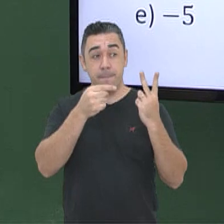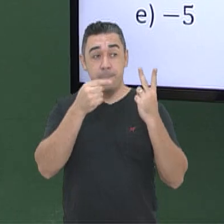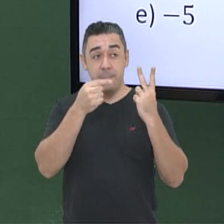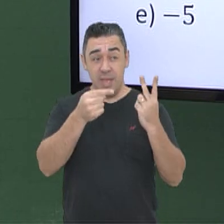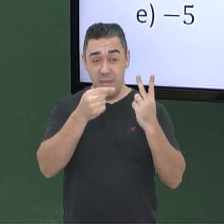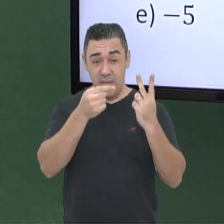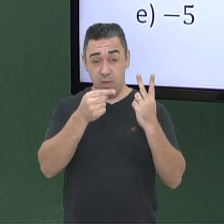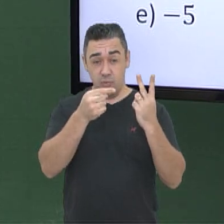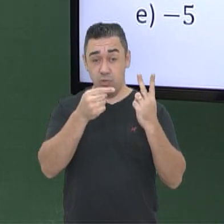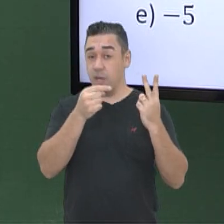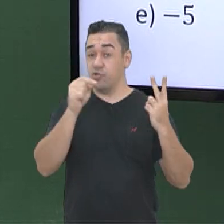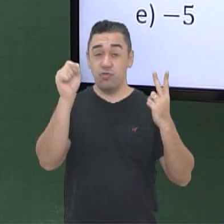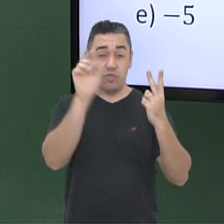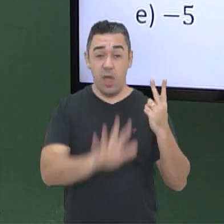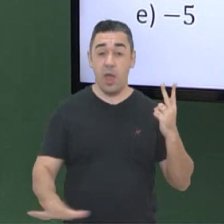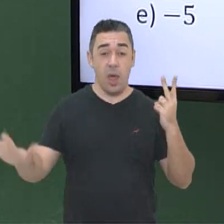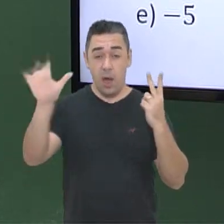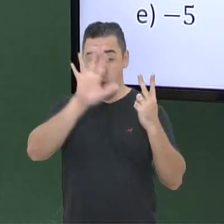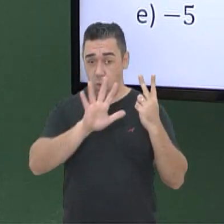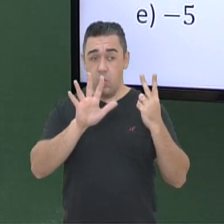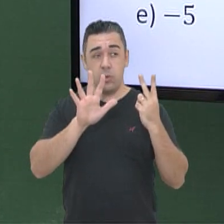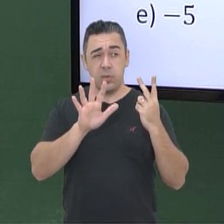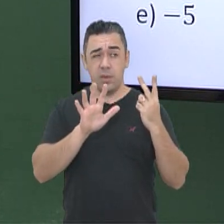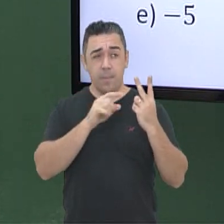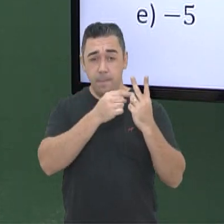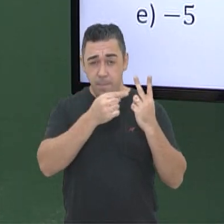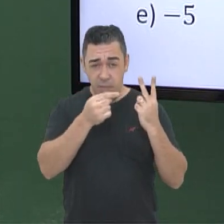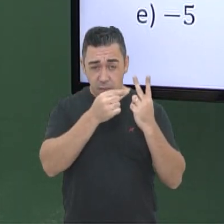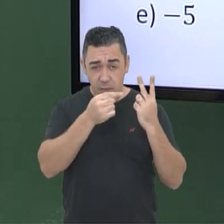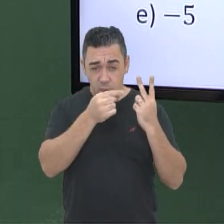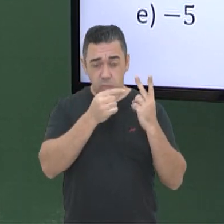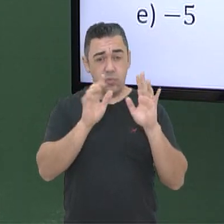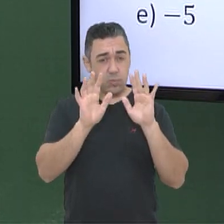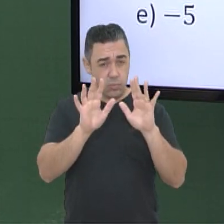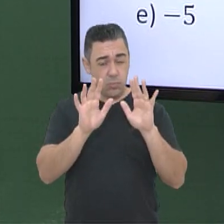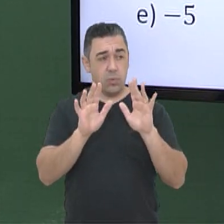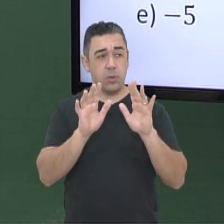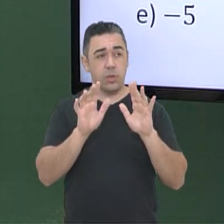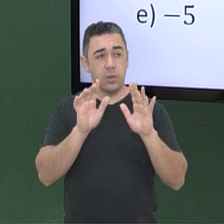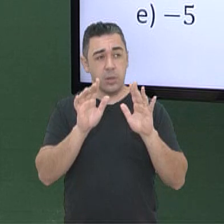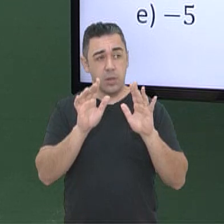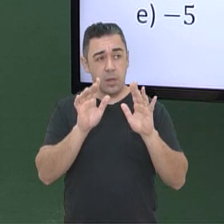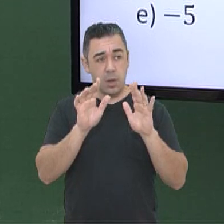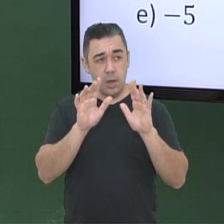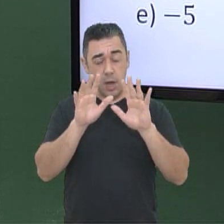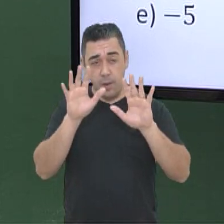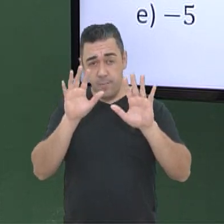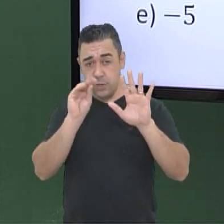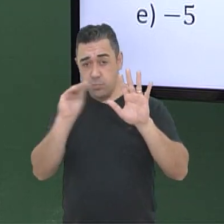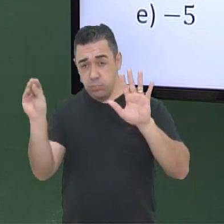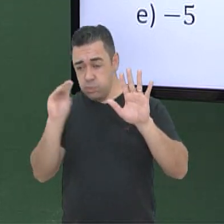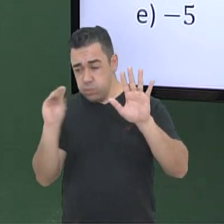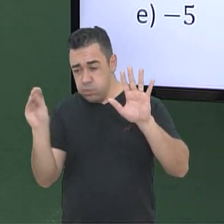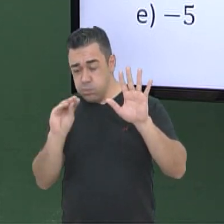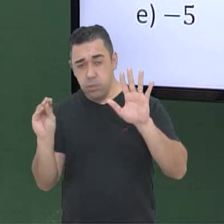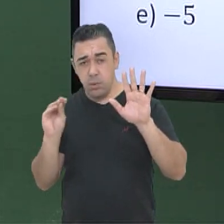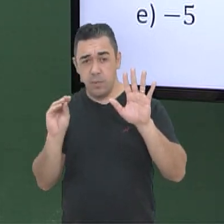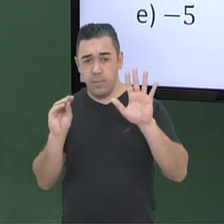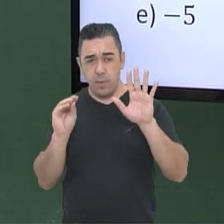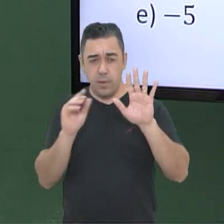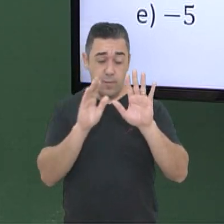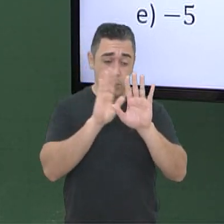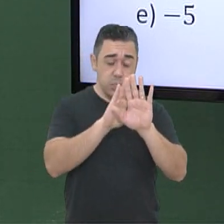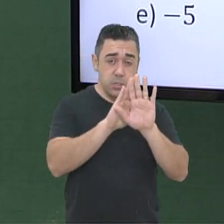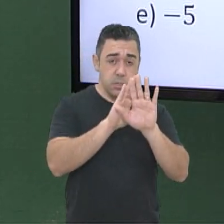menos, ele é o menos geral da fração, tá? Então, eu vou deixar o menos aqui na frente e vou fazer as contas como se esse menos não